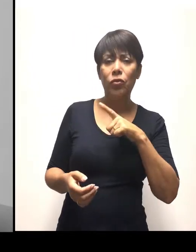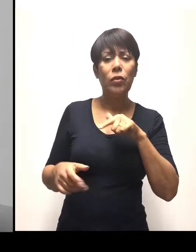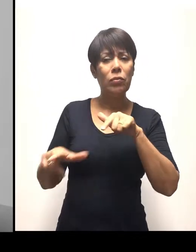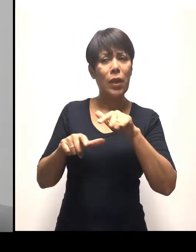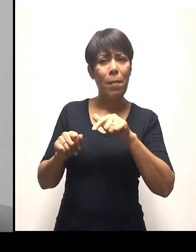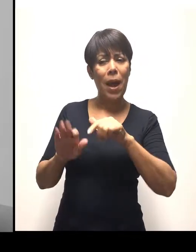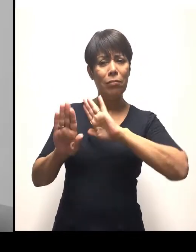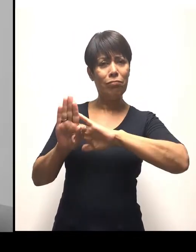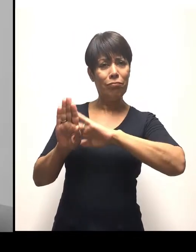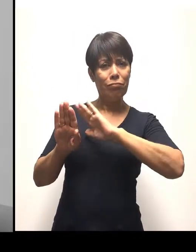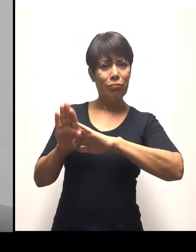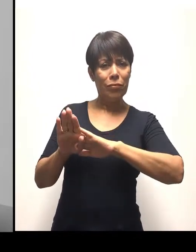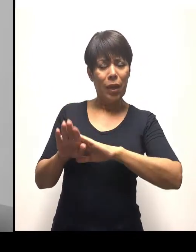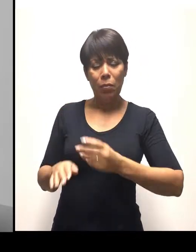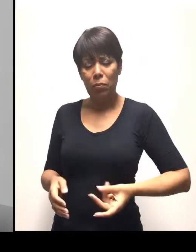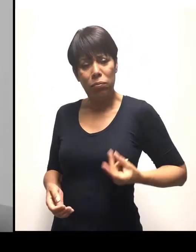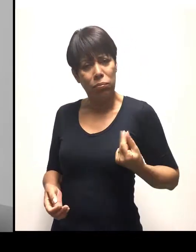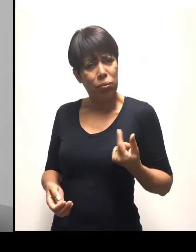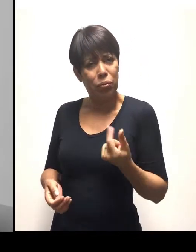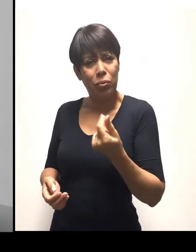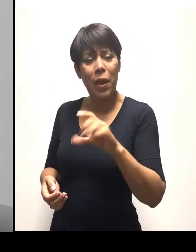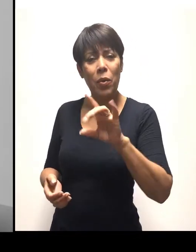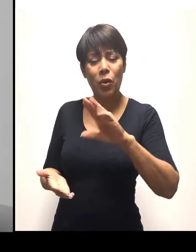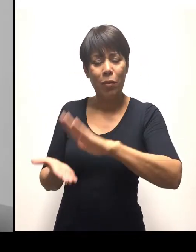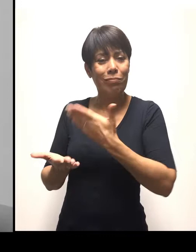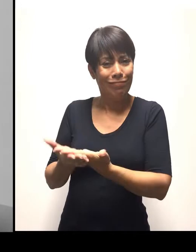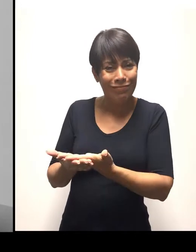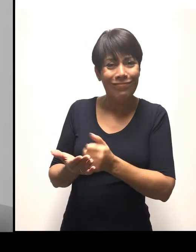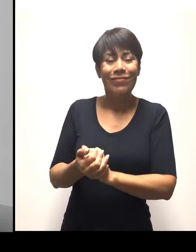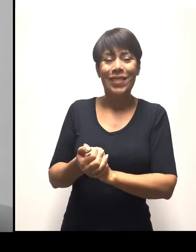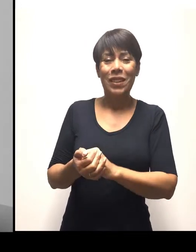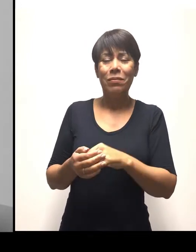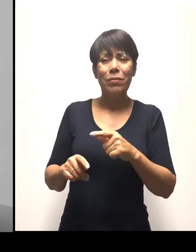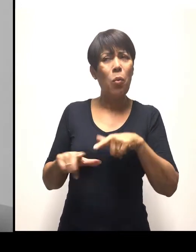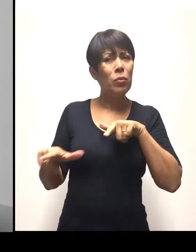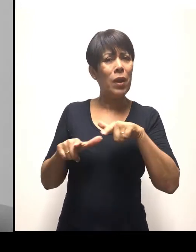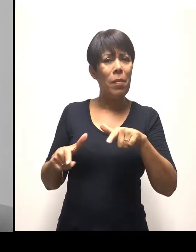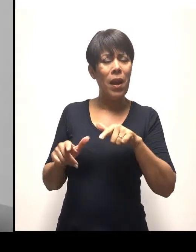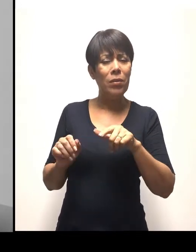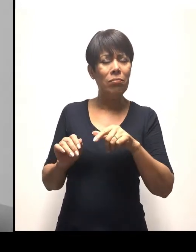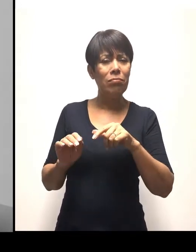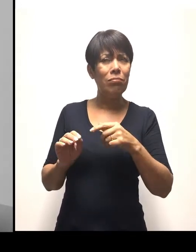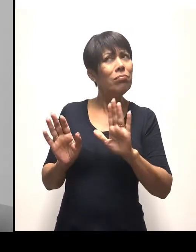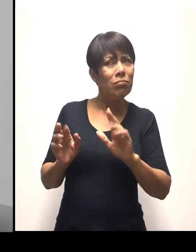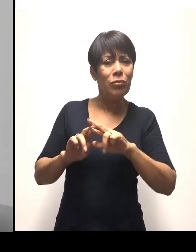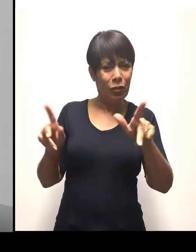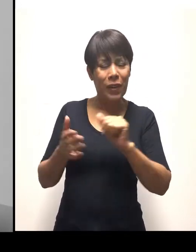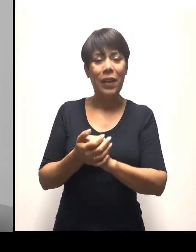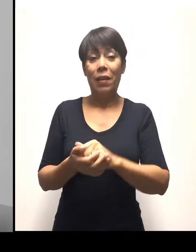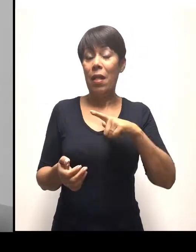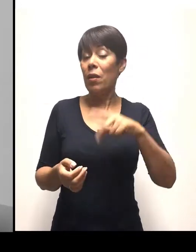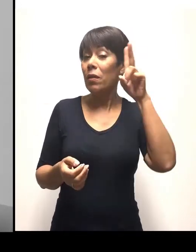de bastidores muito grande, ela foi durante muito tempo tradutora, né? É um trabalho um pouco mais silencioso, né? Então a gente tem